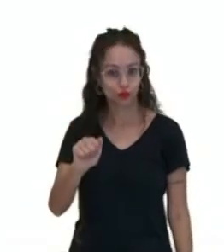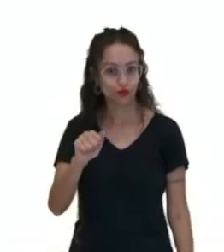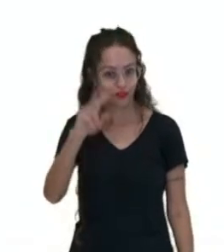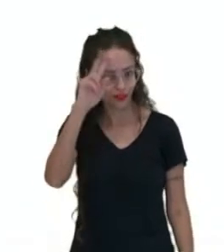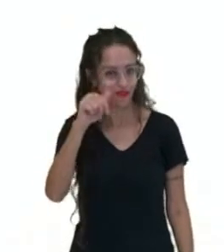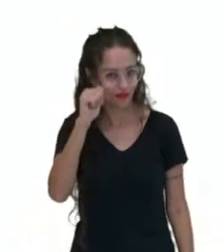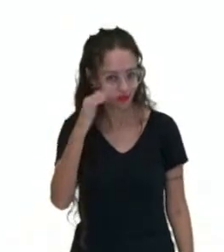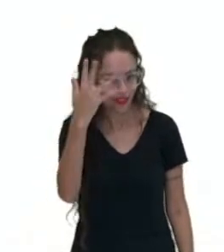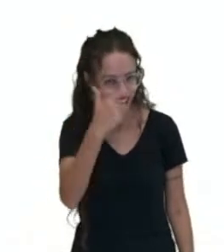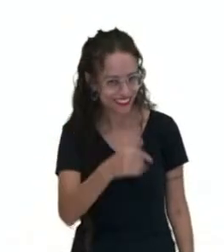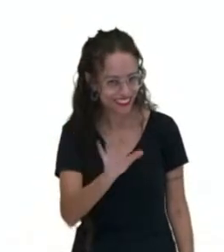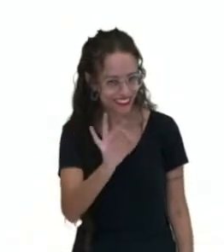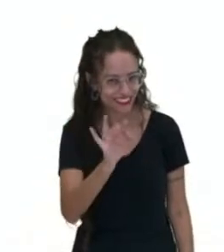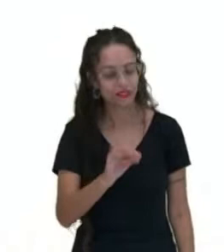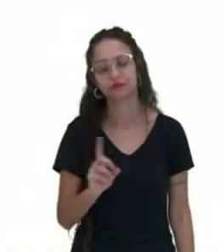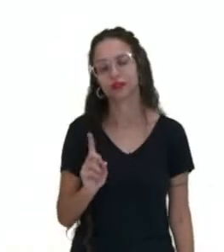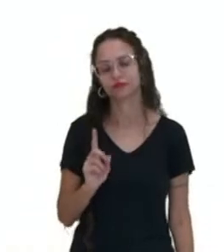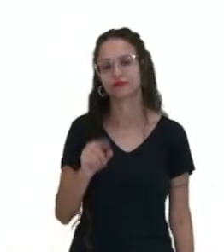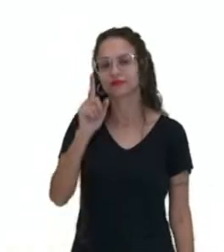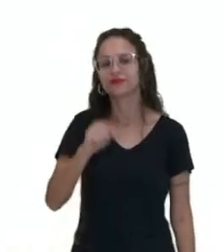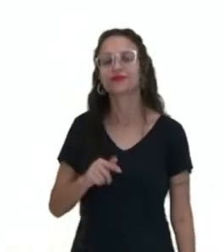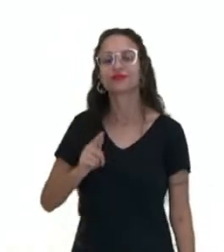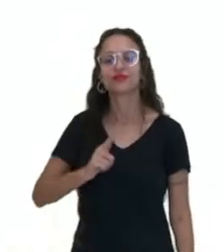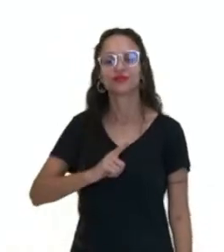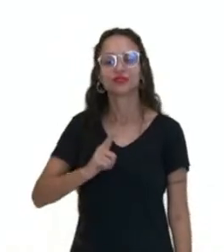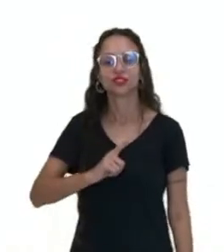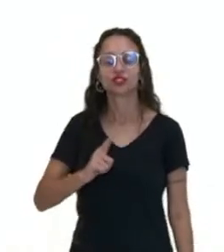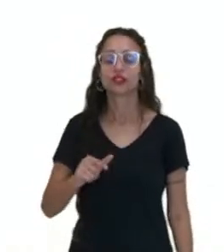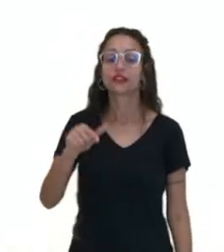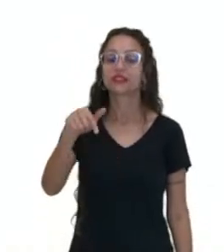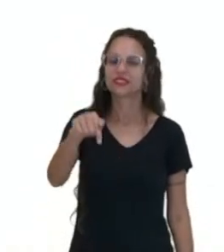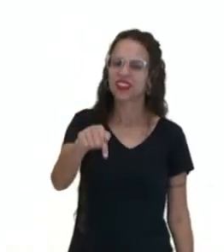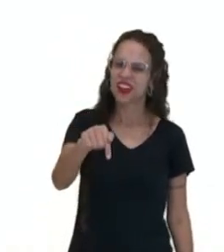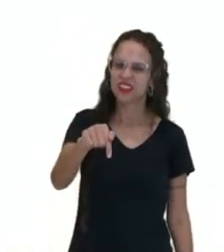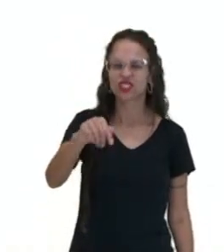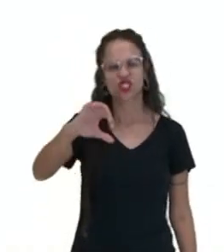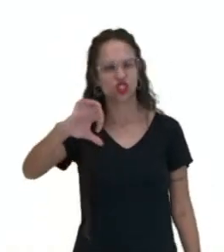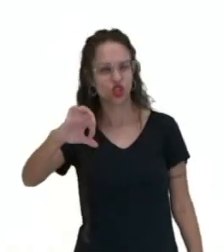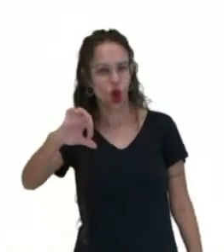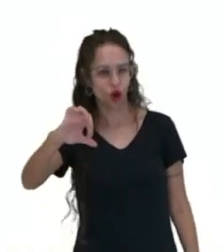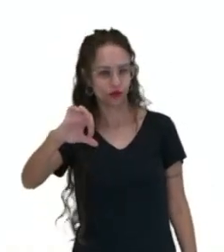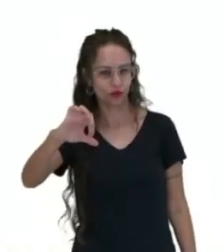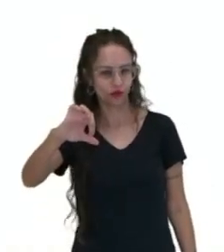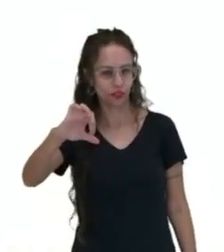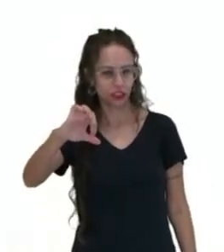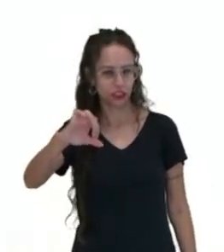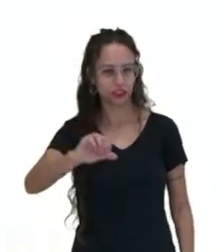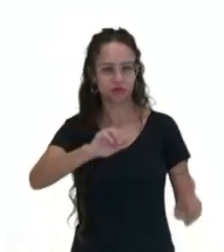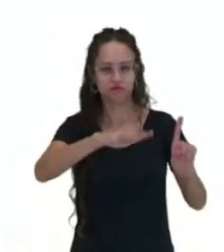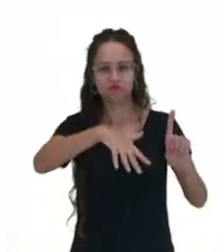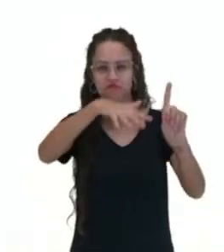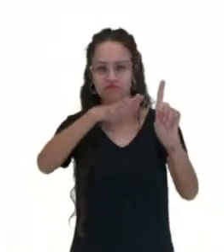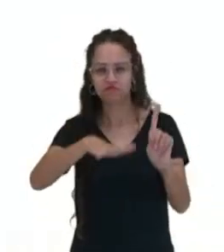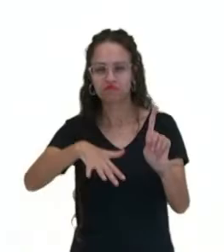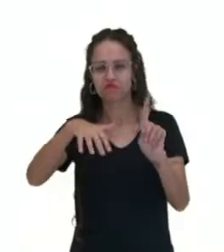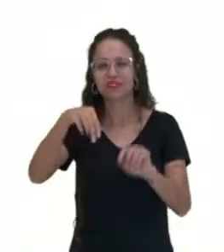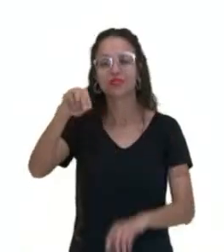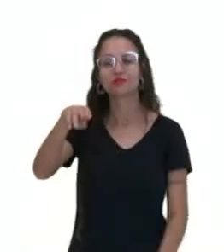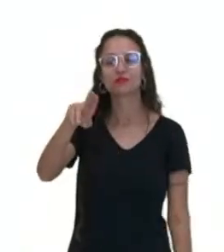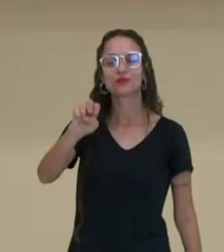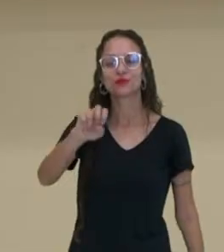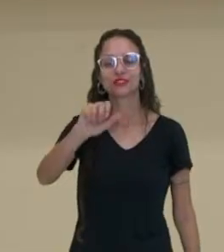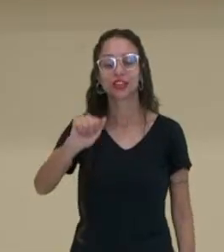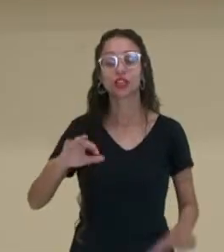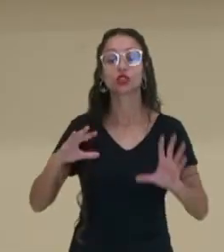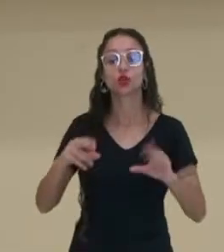né? Não, existiam 7 ou 9 musas, se não me engano. Todas elas irmãs, filhas